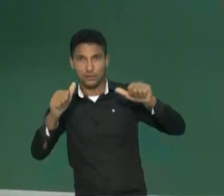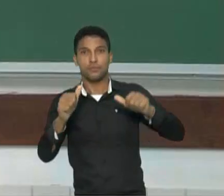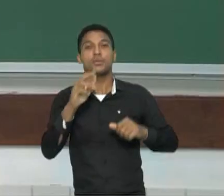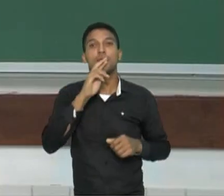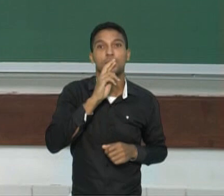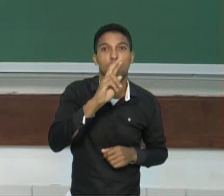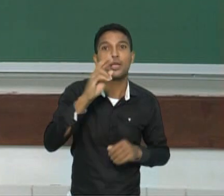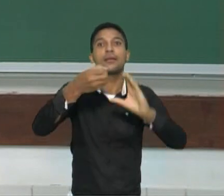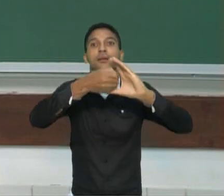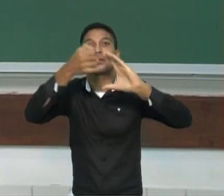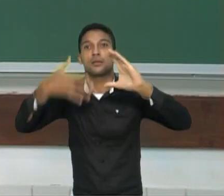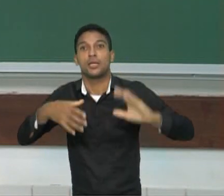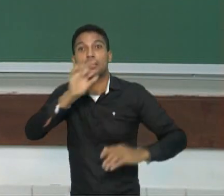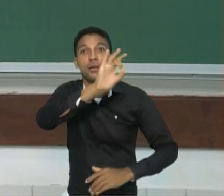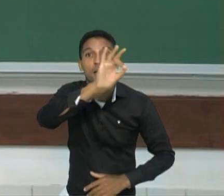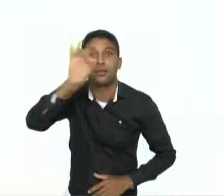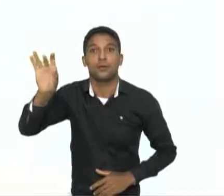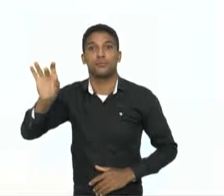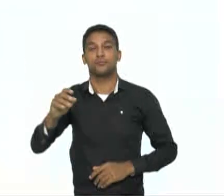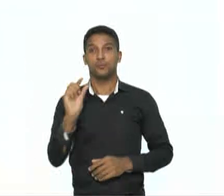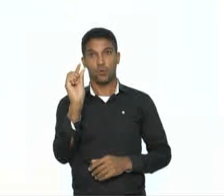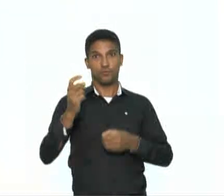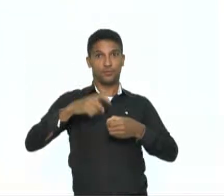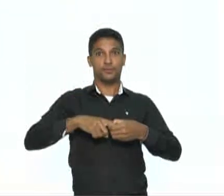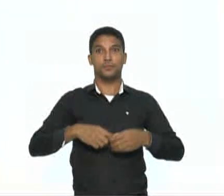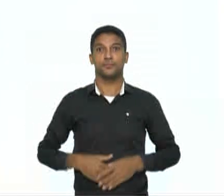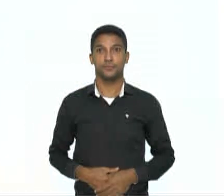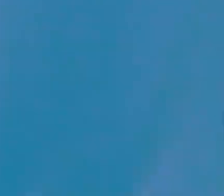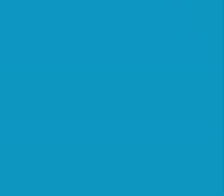Já volto em definitivo. Aquele abraço.